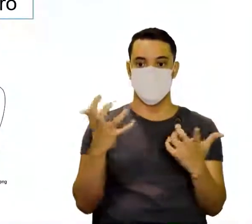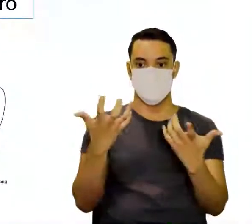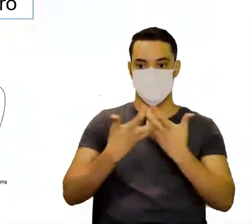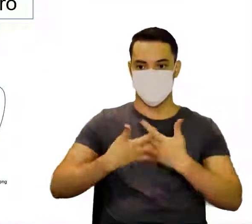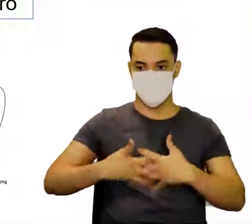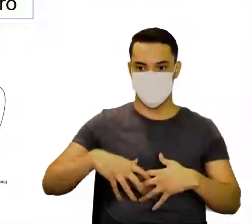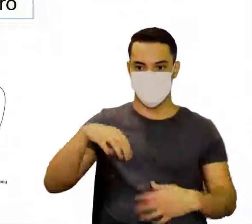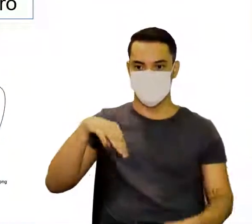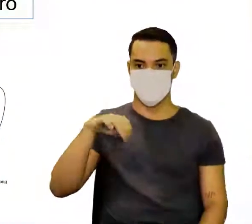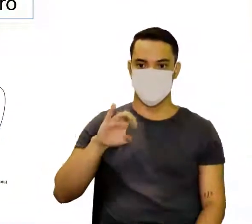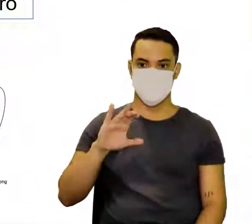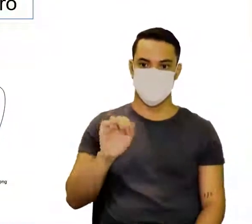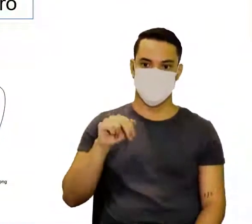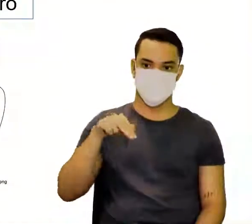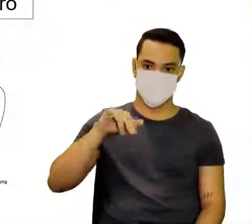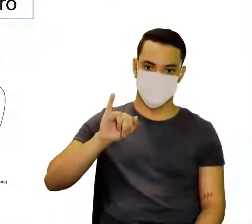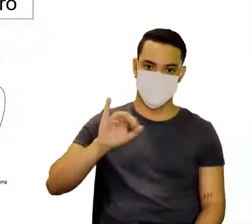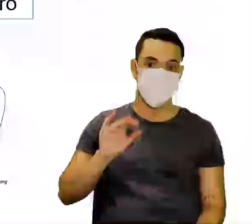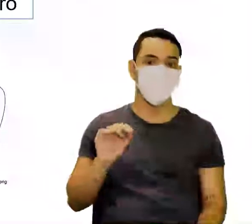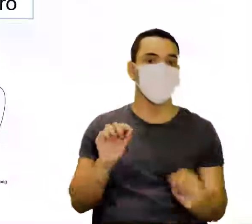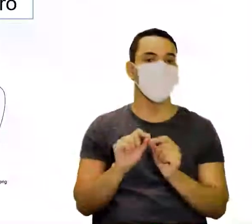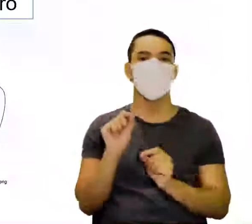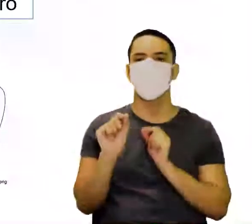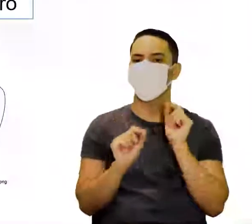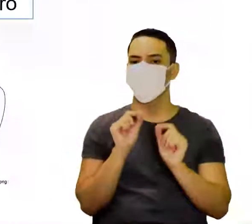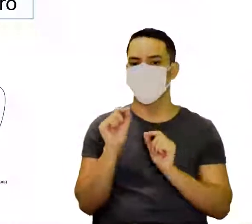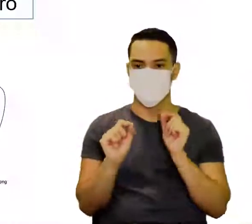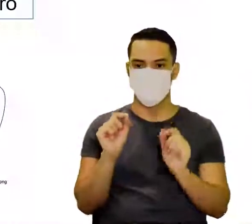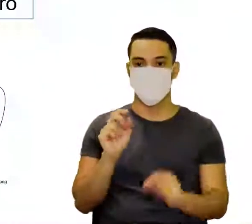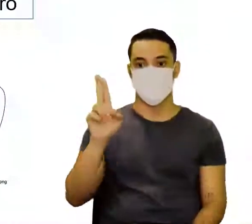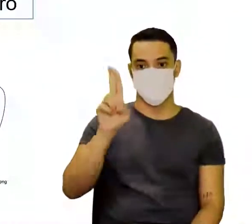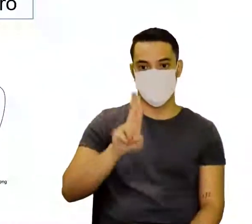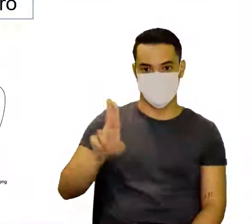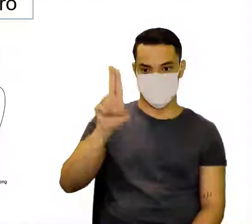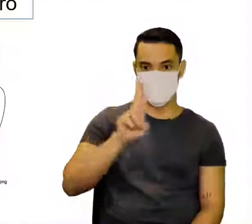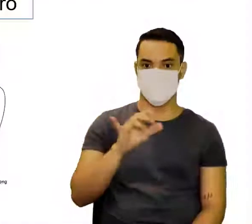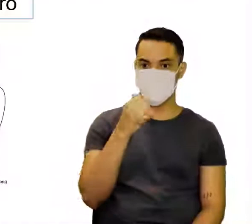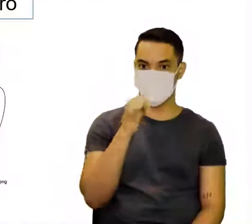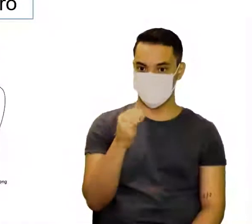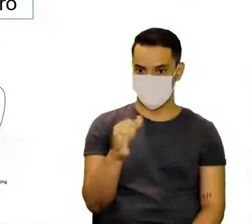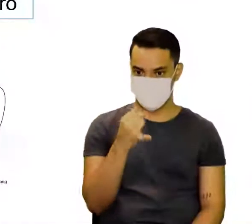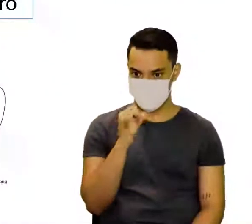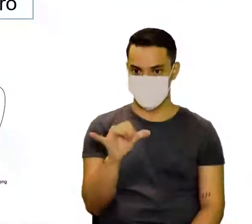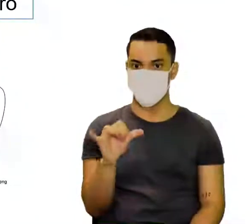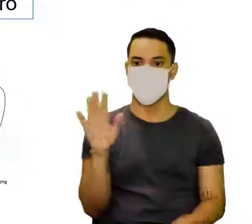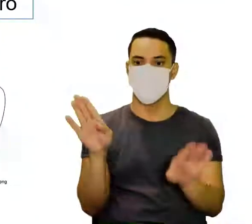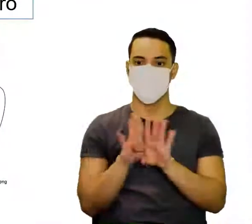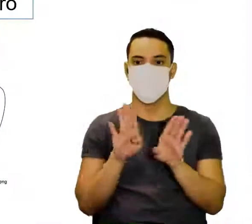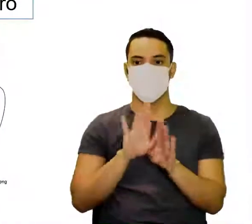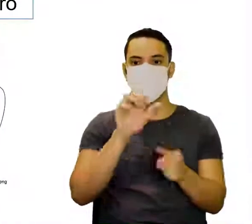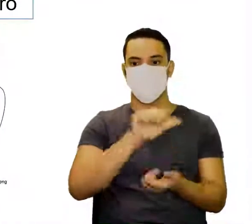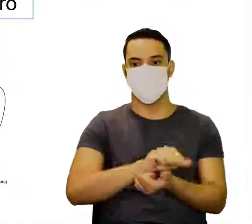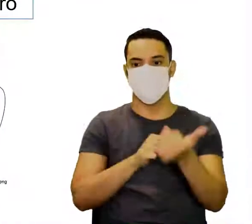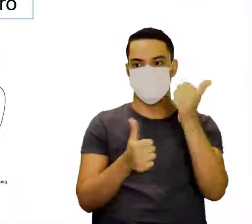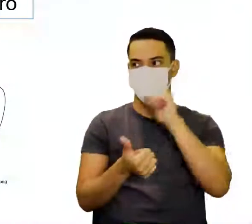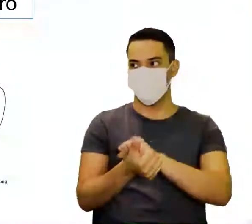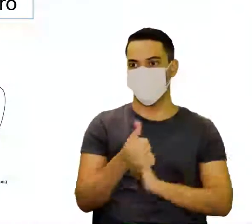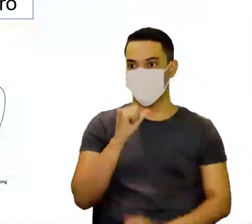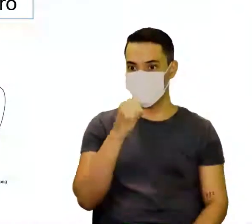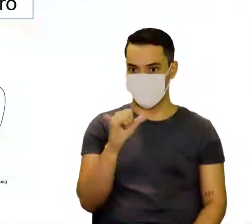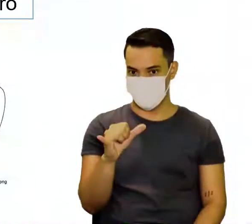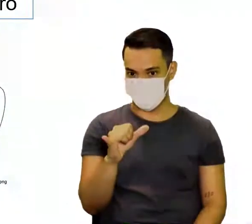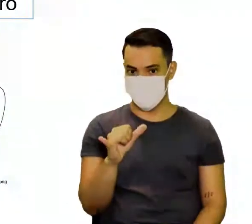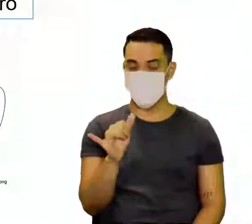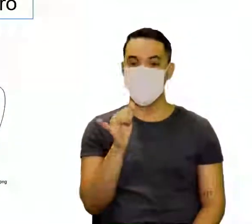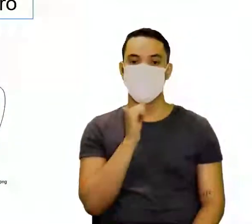mecânico. O que faz o gerador mecânico? Utiliza energia mecânica e a converte em energia elétrica.